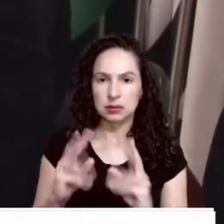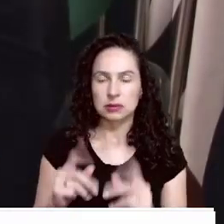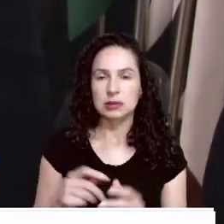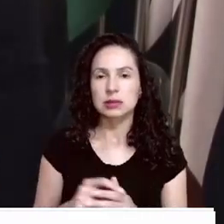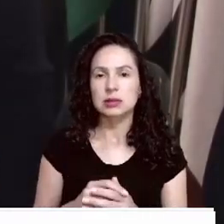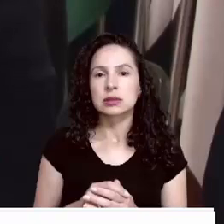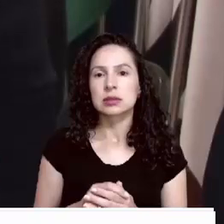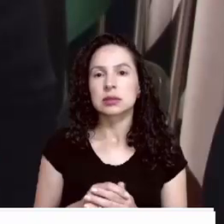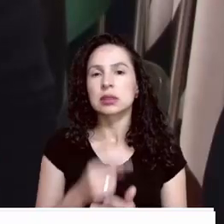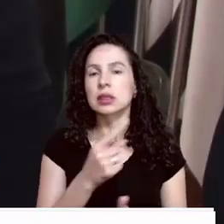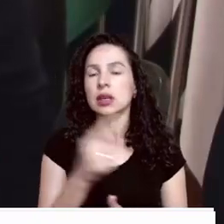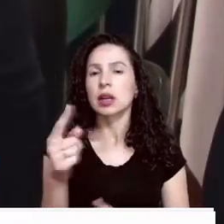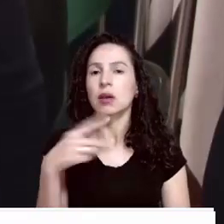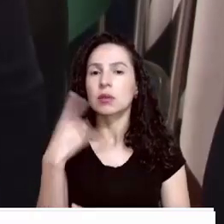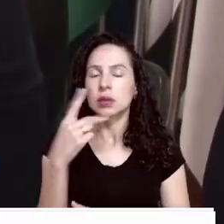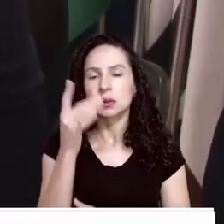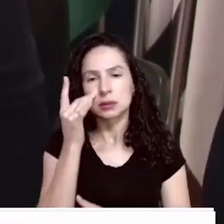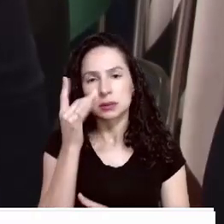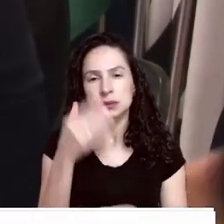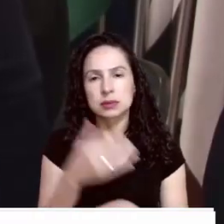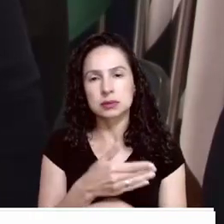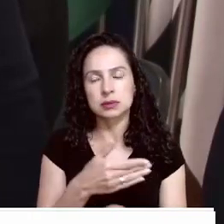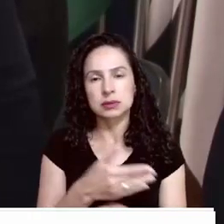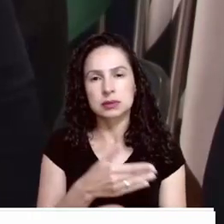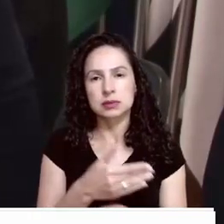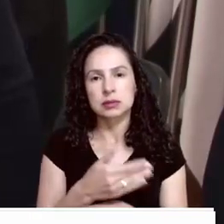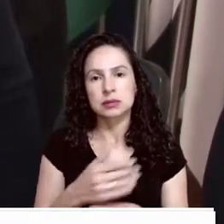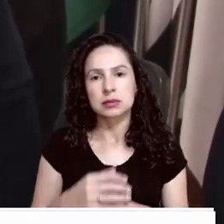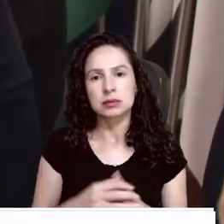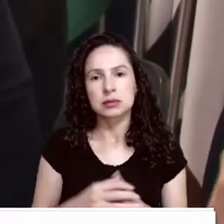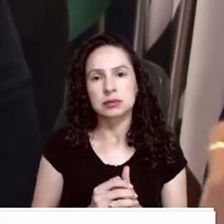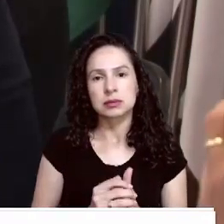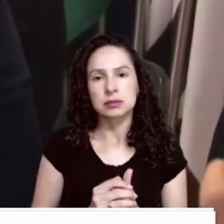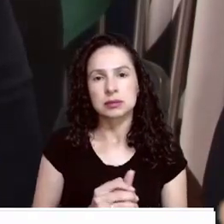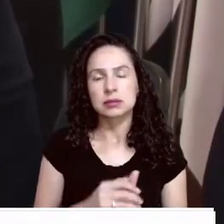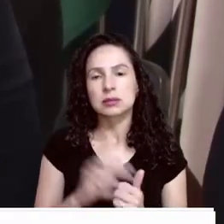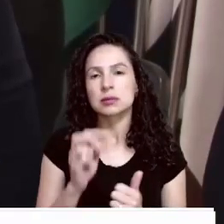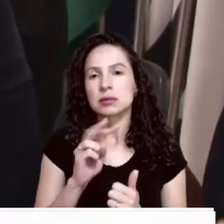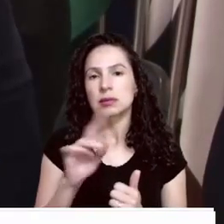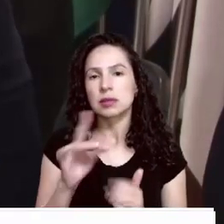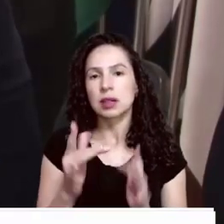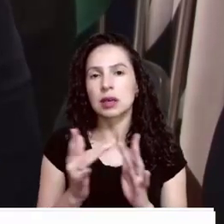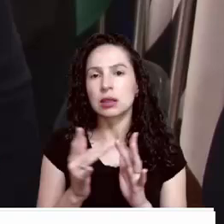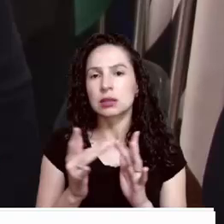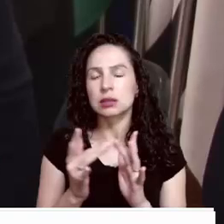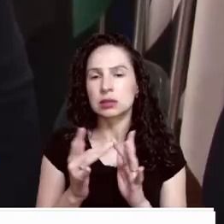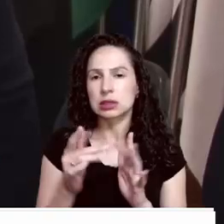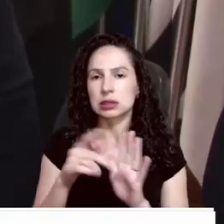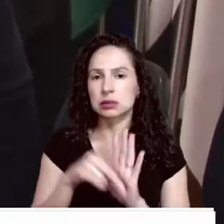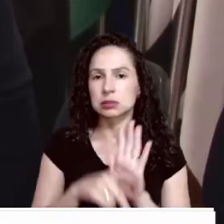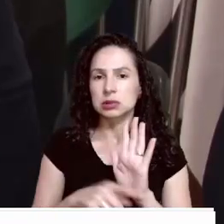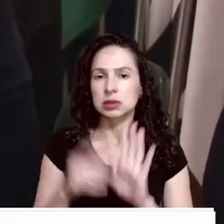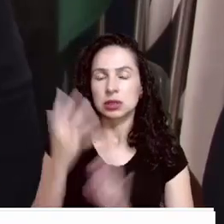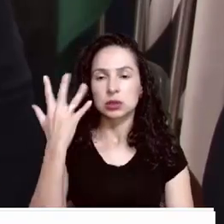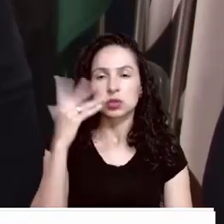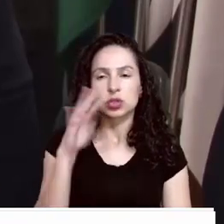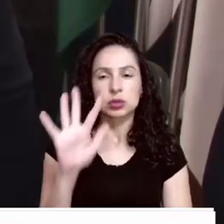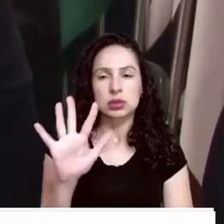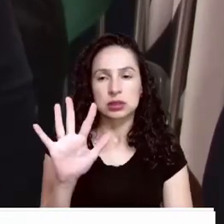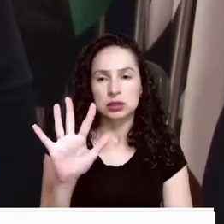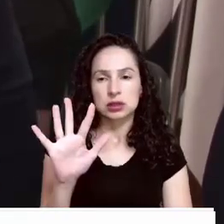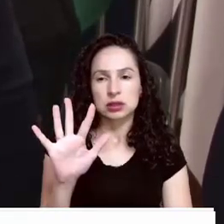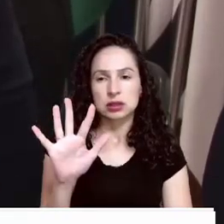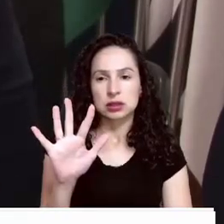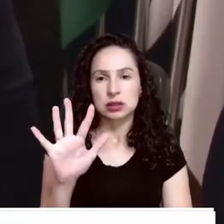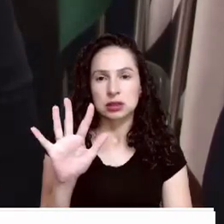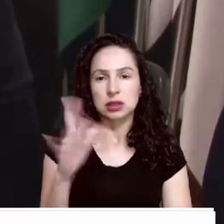estão presentes aqui, eles vão vivenciar esse projeto 5 dias. O dia da posse, dia